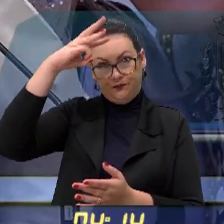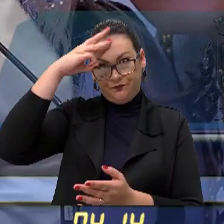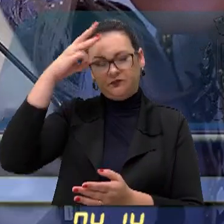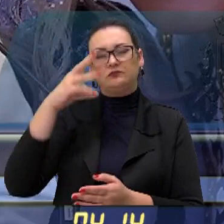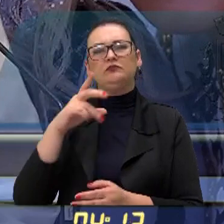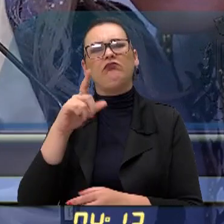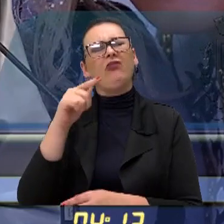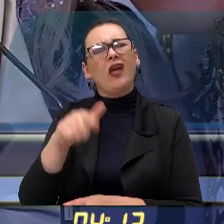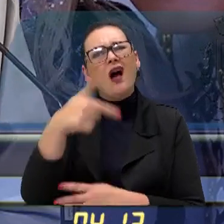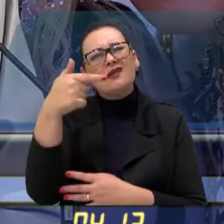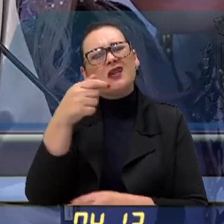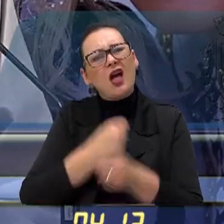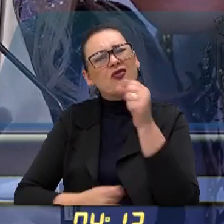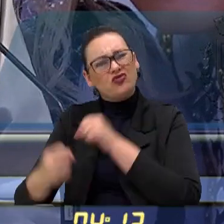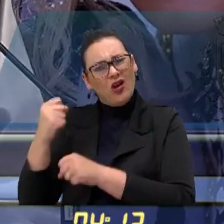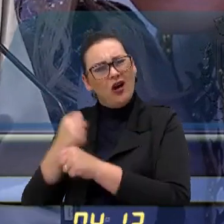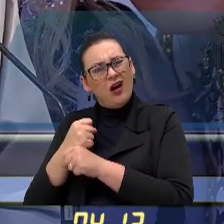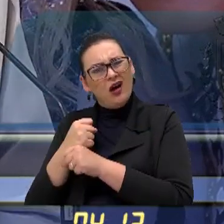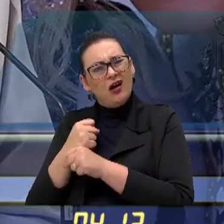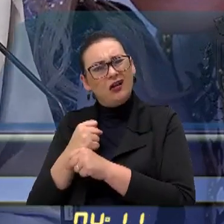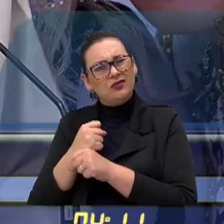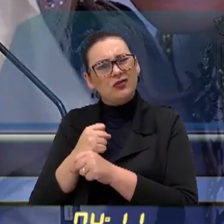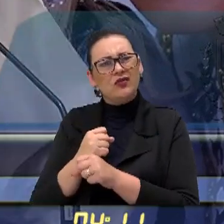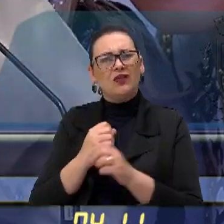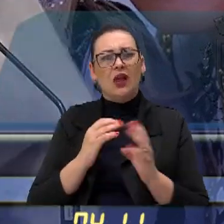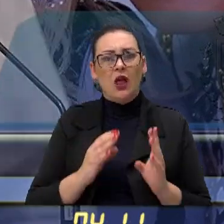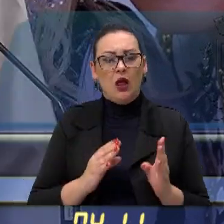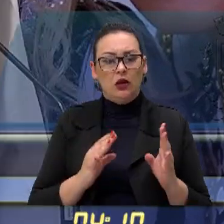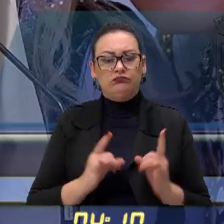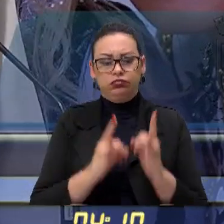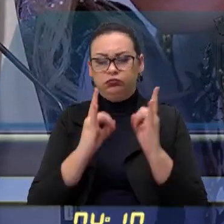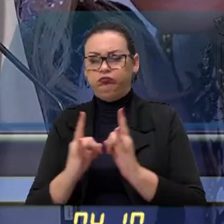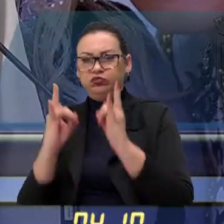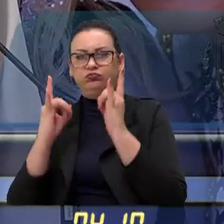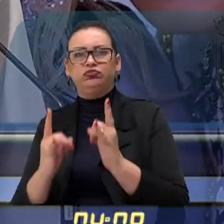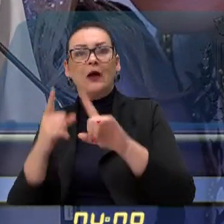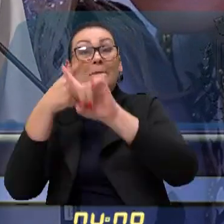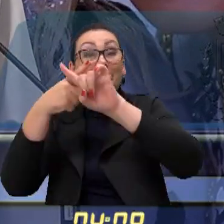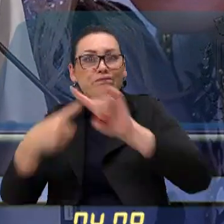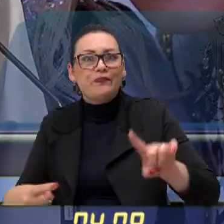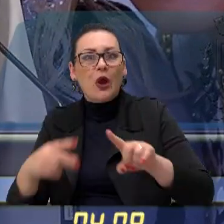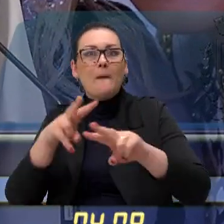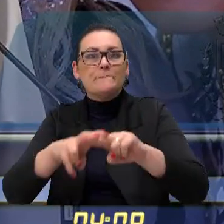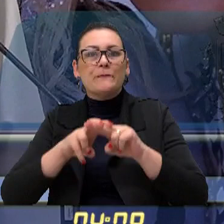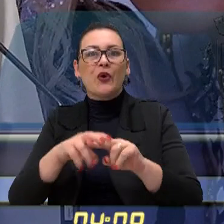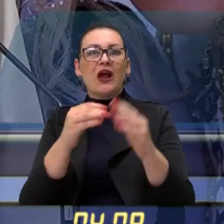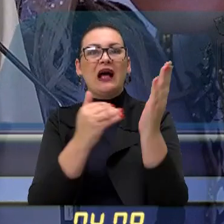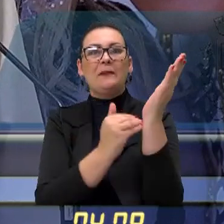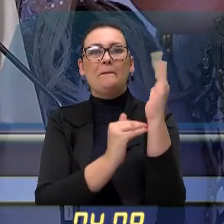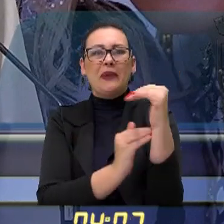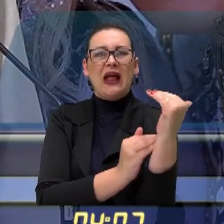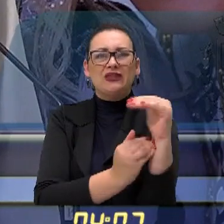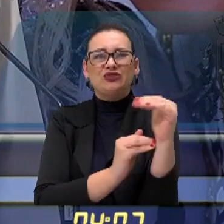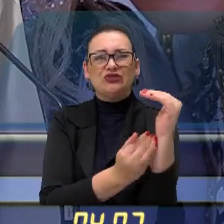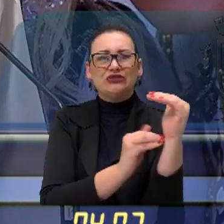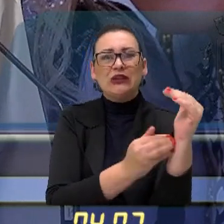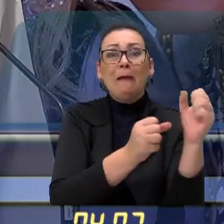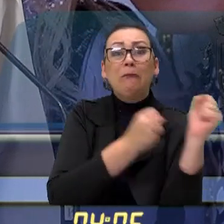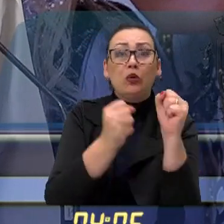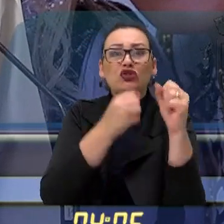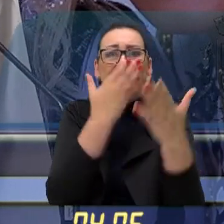teve uma ala, diversas salas de aula interditadas em função de rachaduras e o perigo de